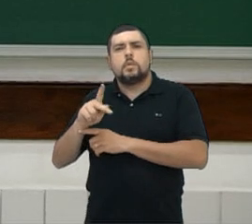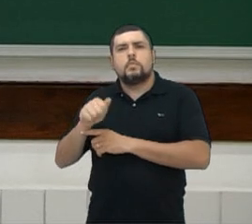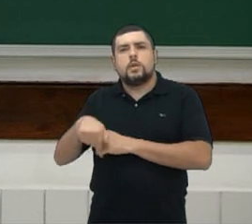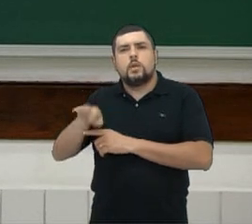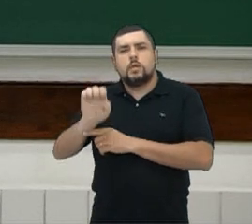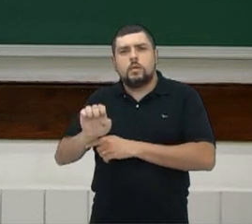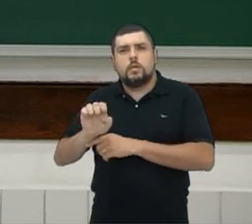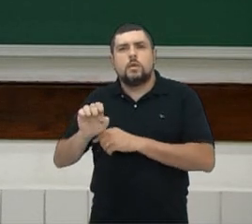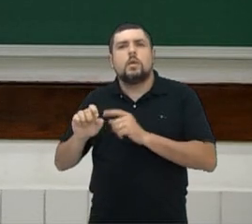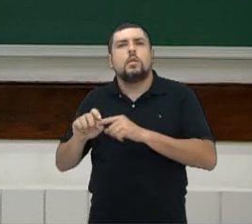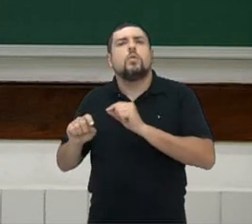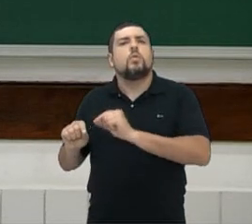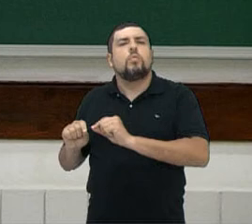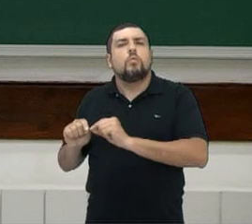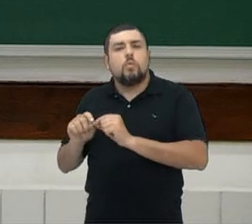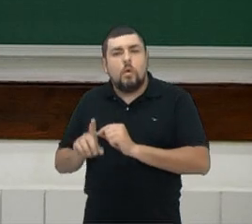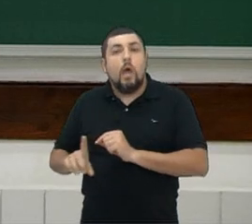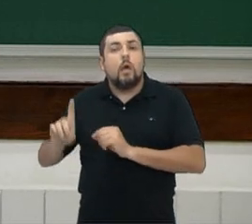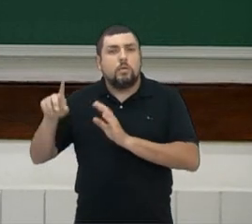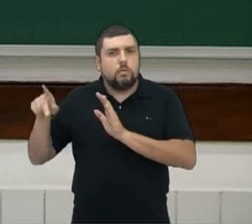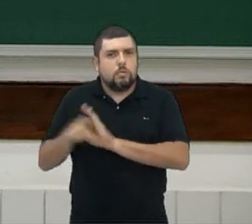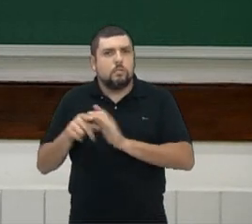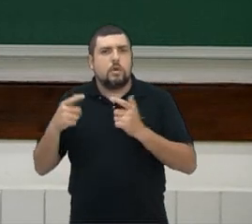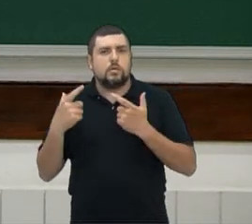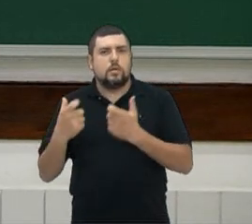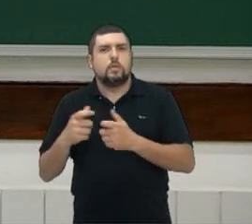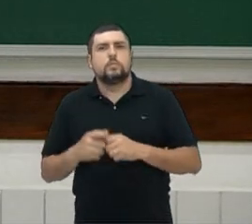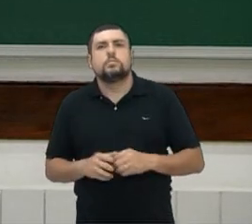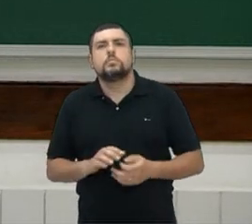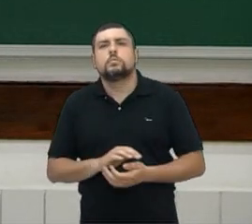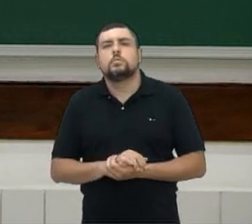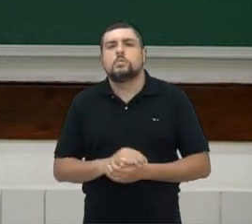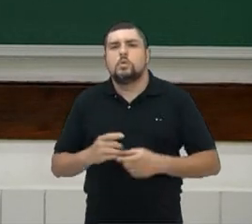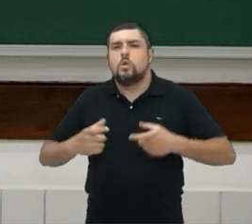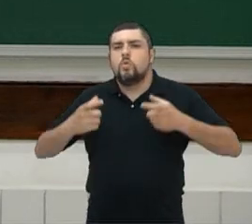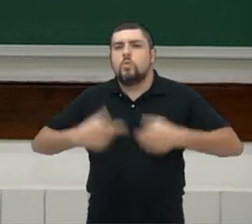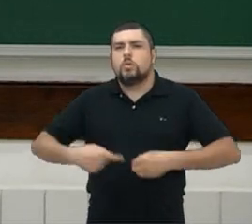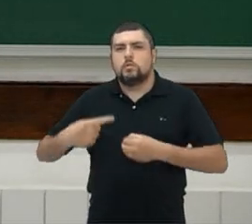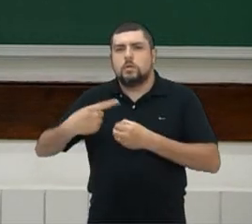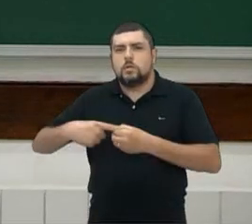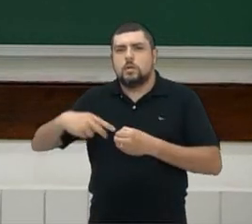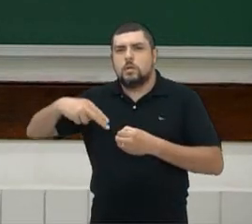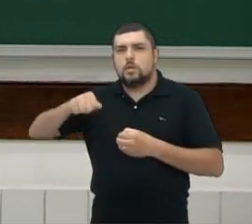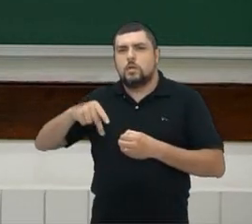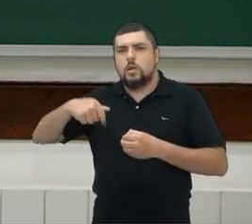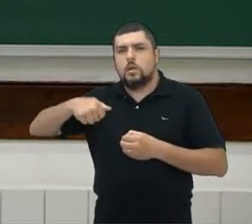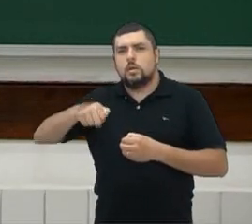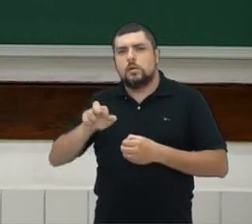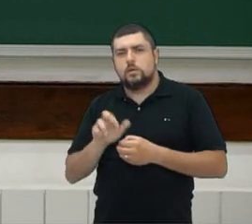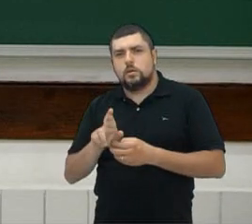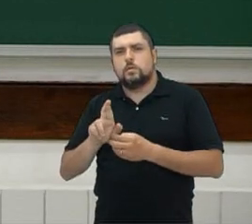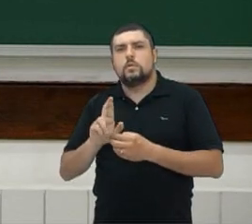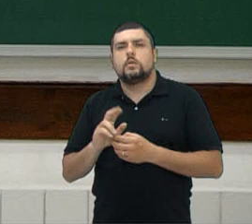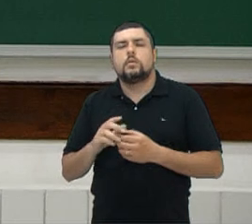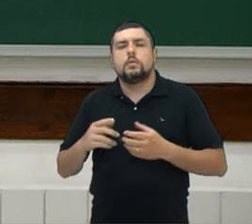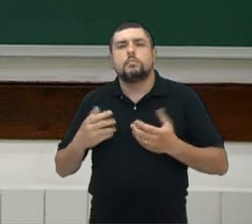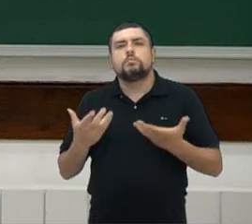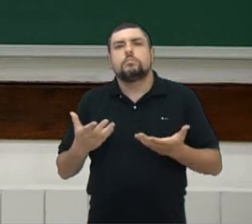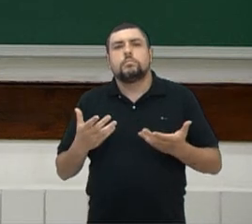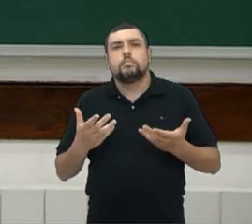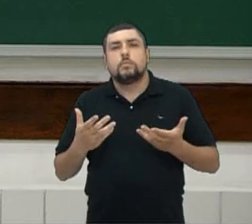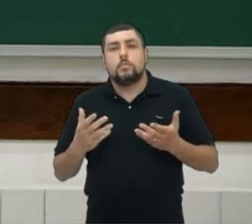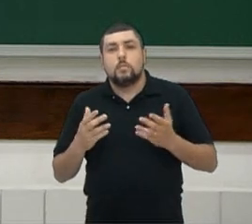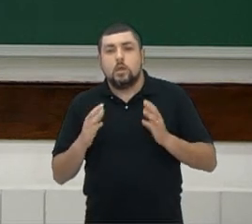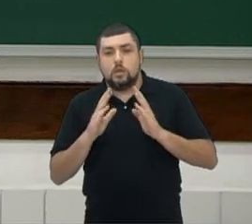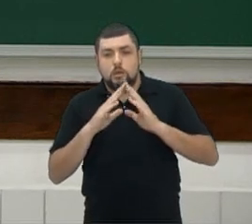da? Muito bem. Arenito, templo de Amon em Naca. Então, nós, esses templos, as ruínas que, né, que